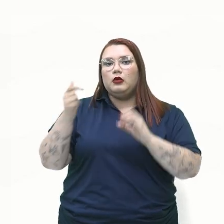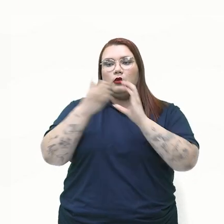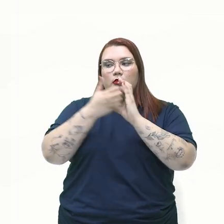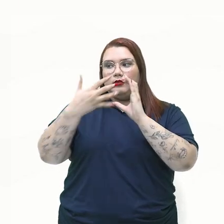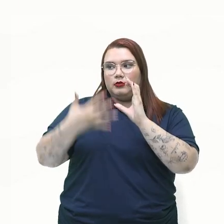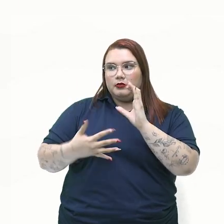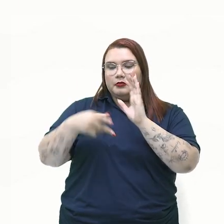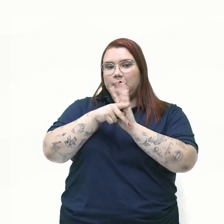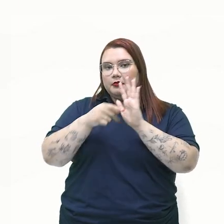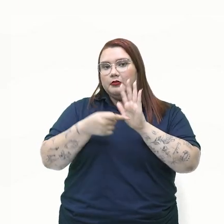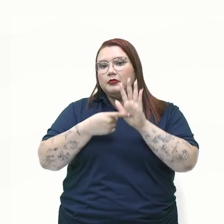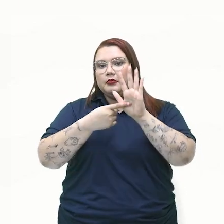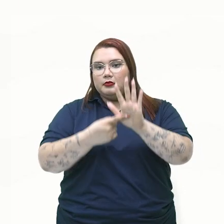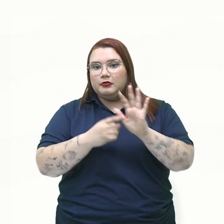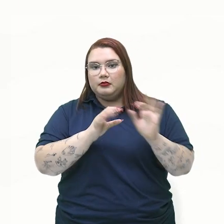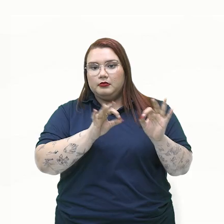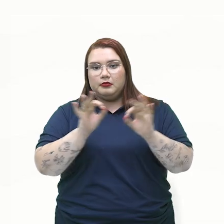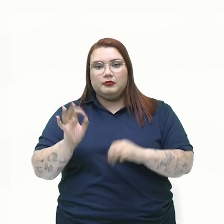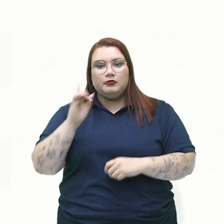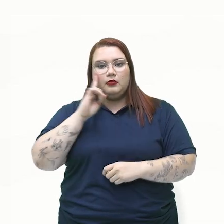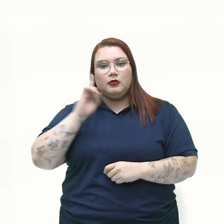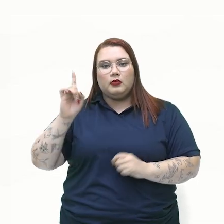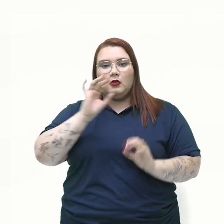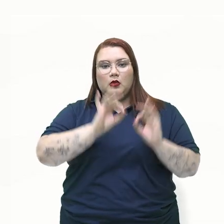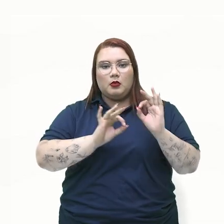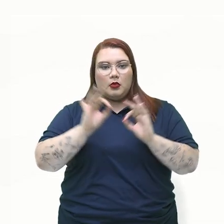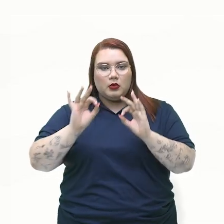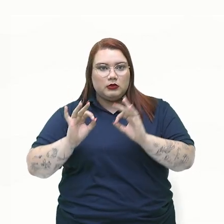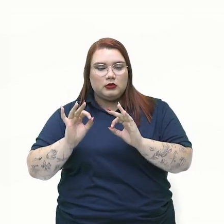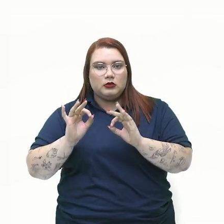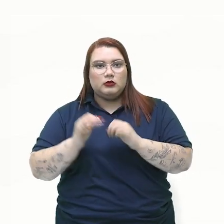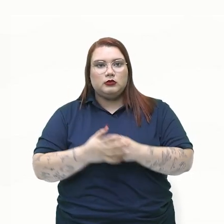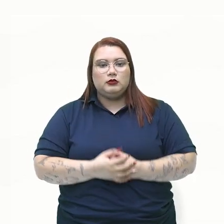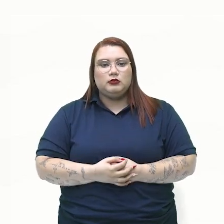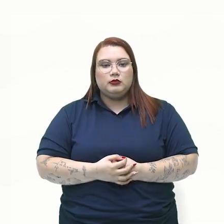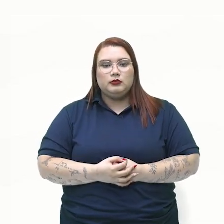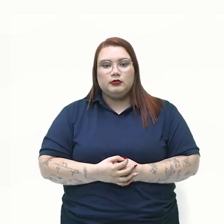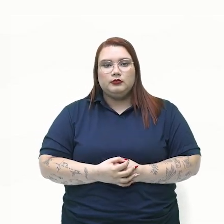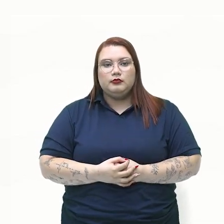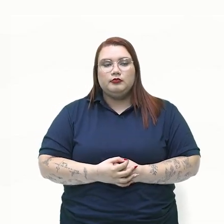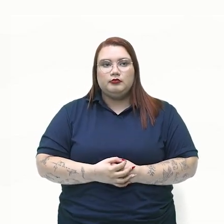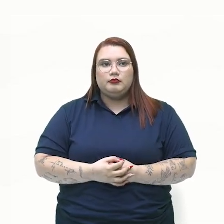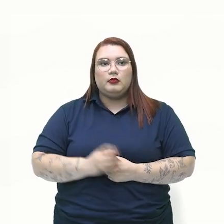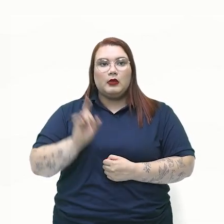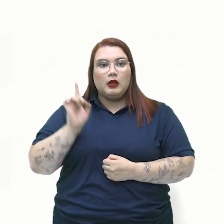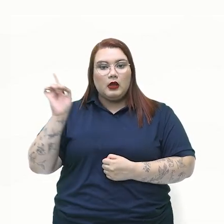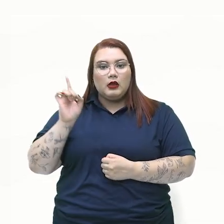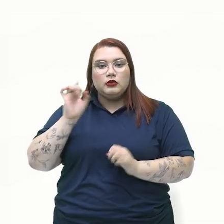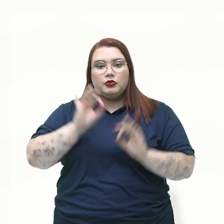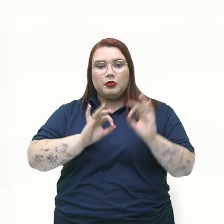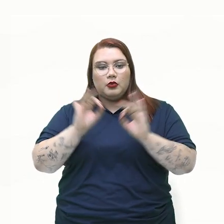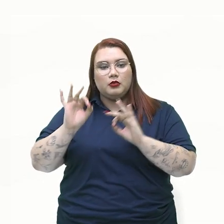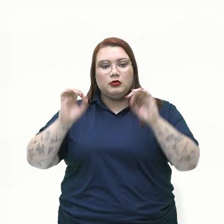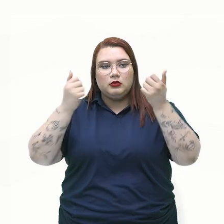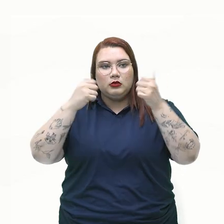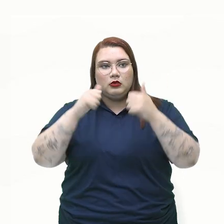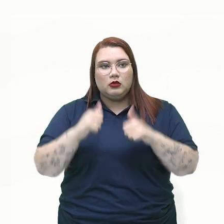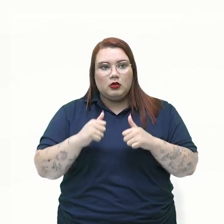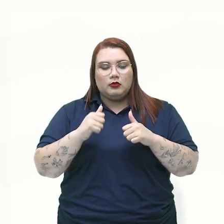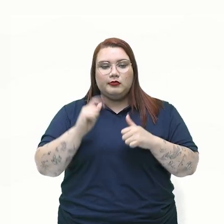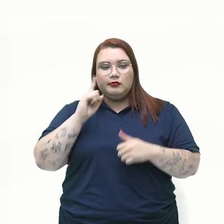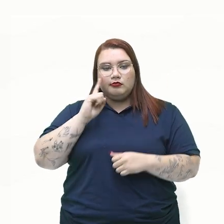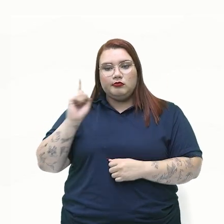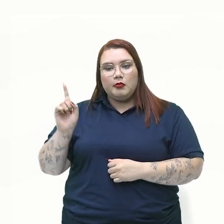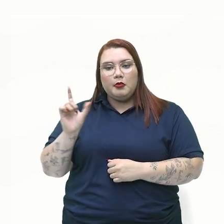outras características aparecendo através do processo de autofecundação. Nesse processo, a gente vai